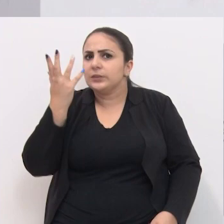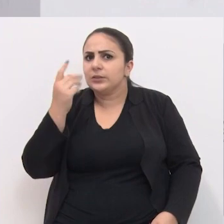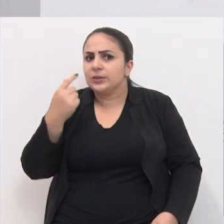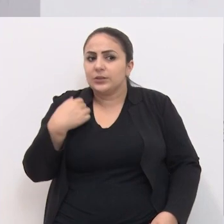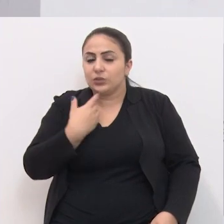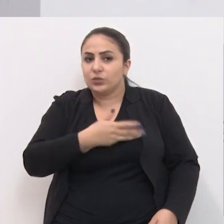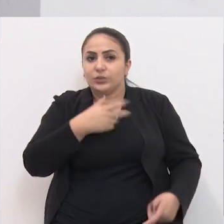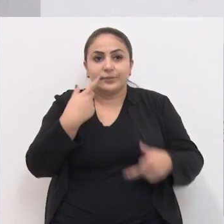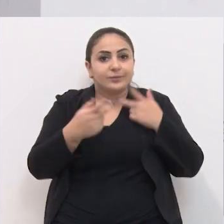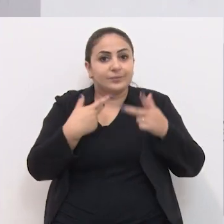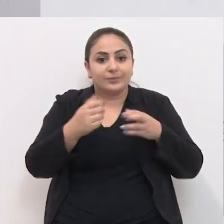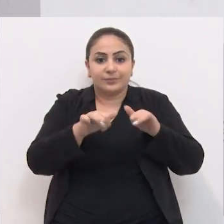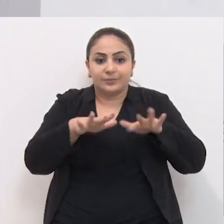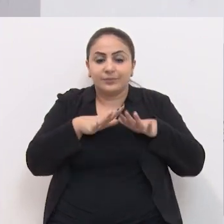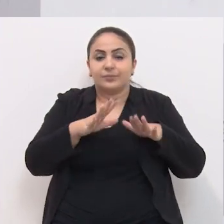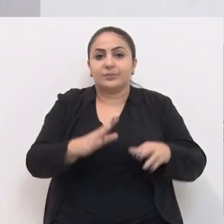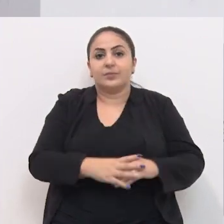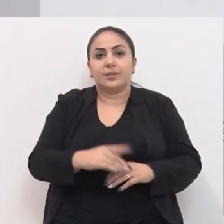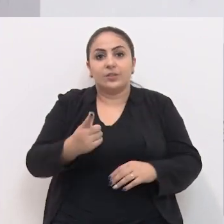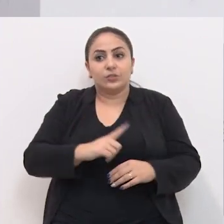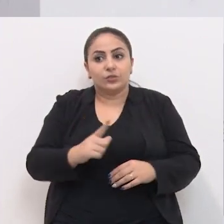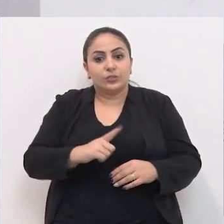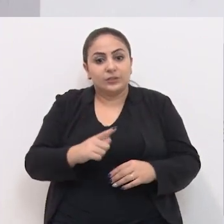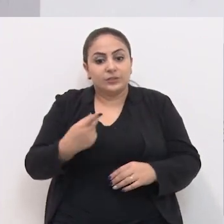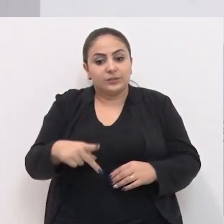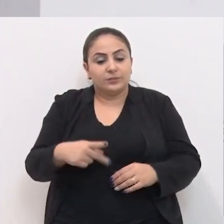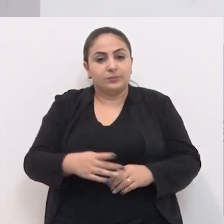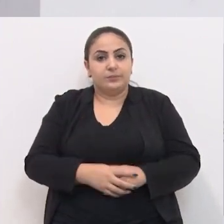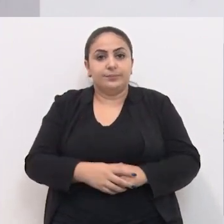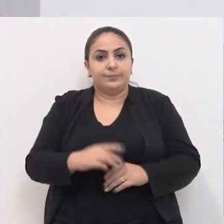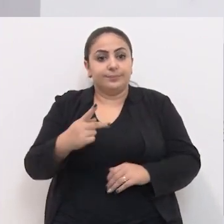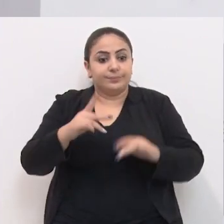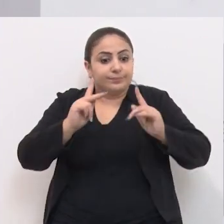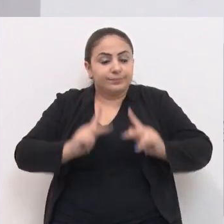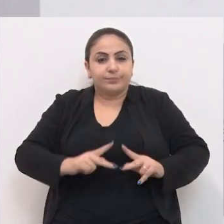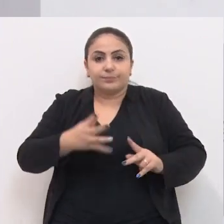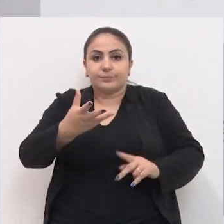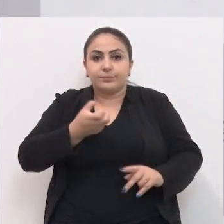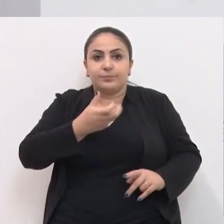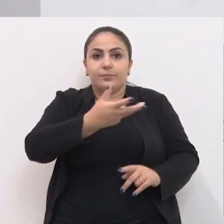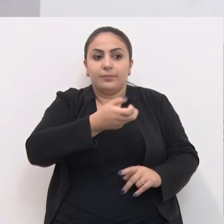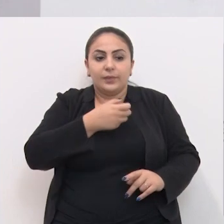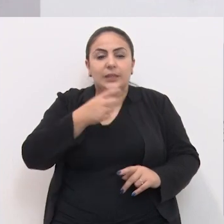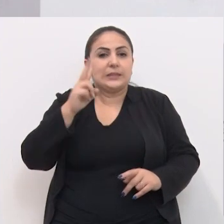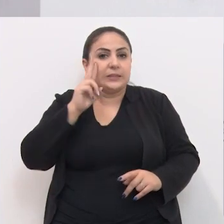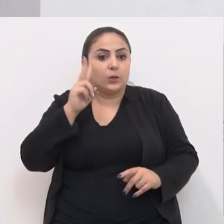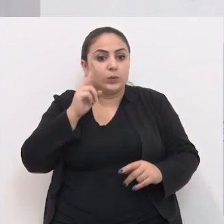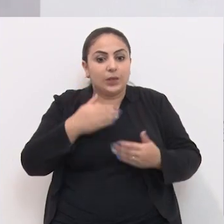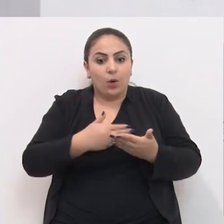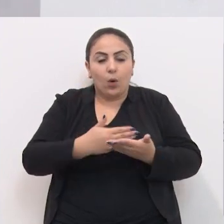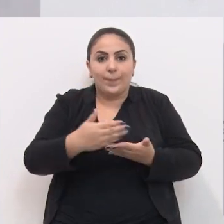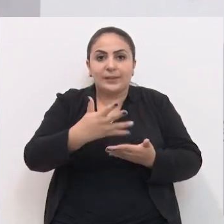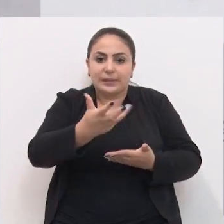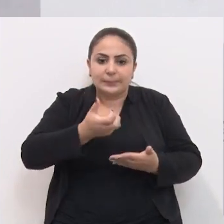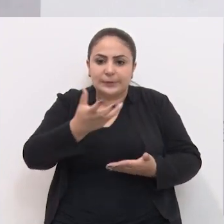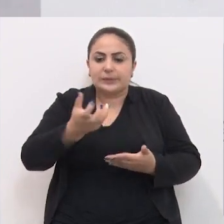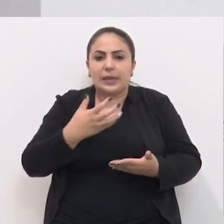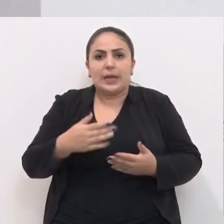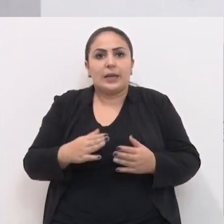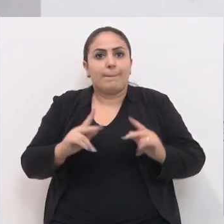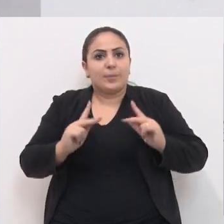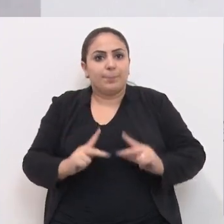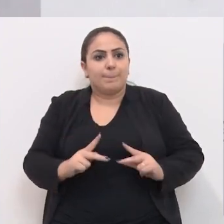IPTU, que eu falei na tribuna, eles vieram já cair e tiraram. E essas pessoas que vão receber o carnê a partir de segunda, que é as